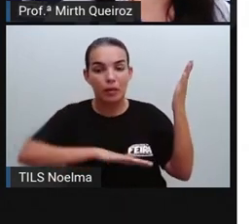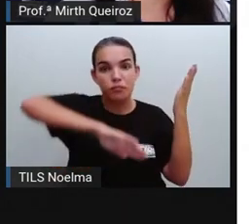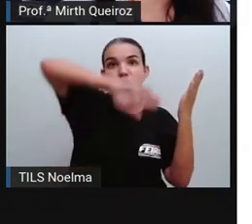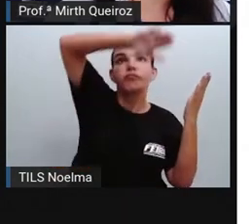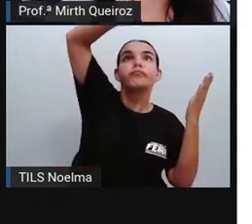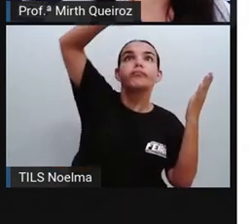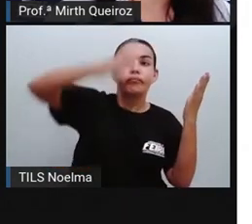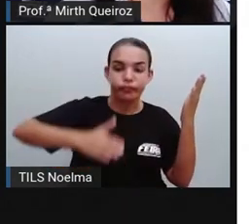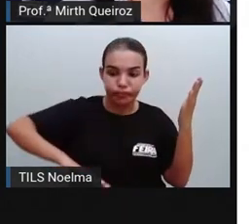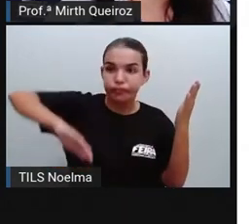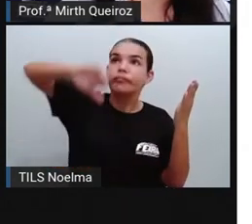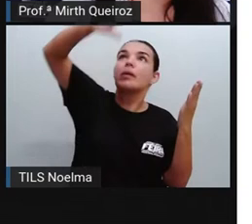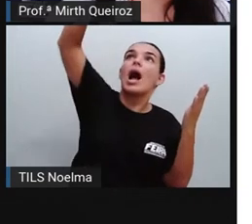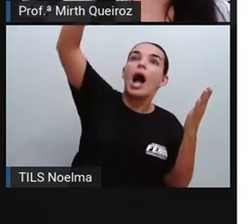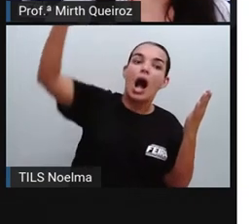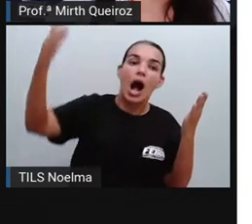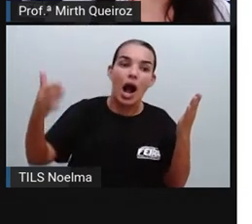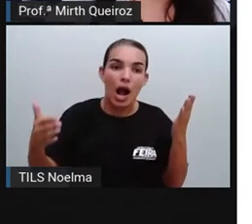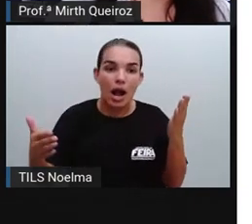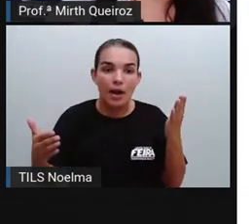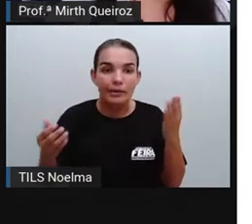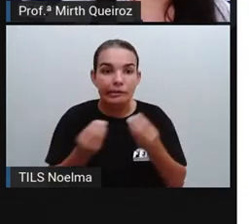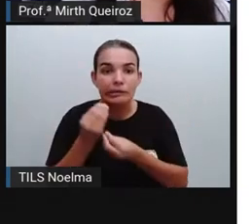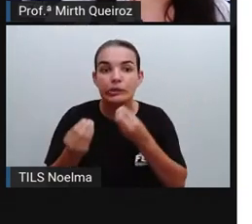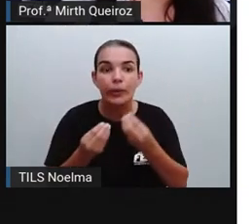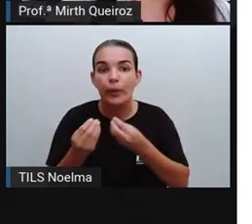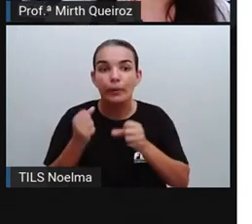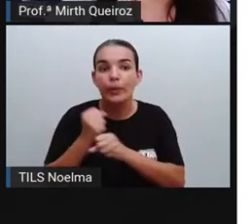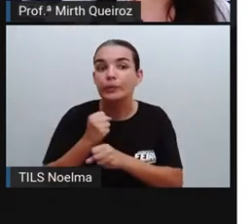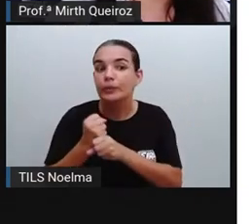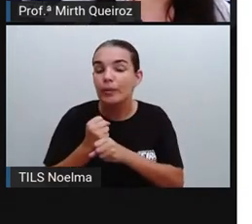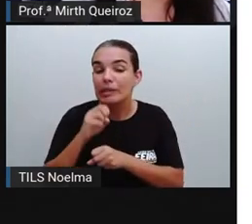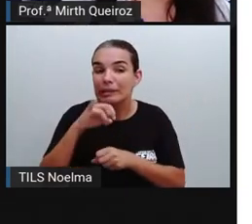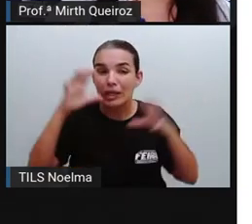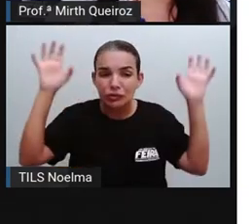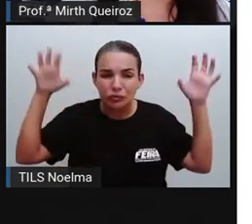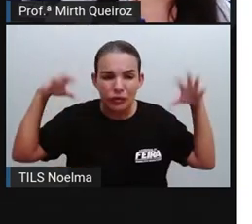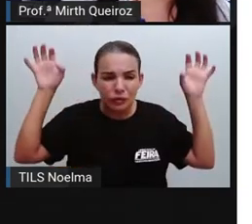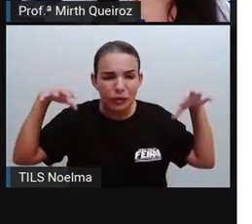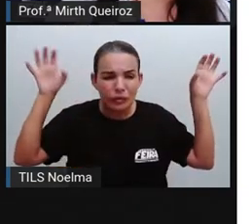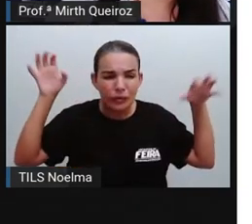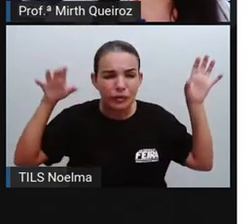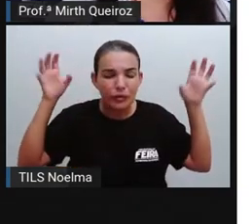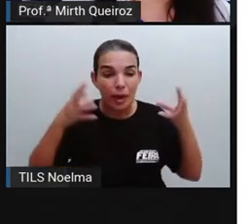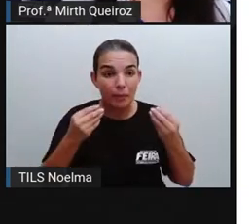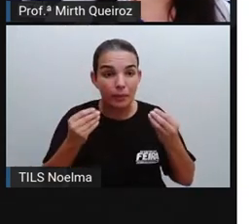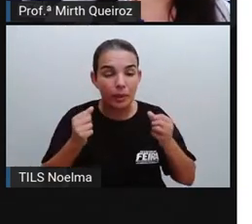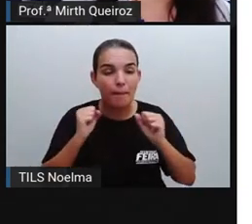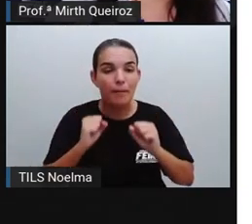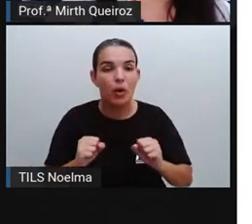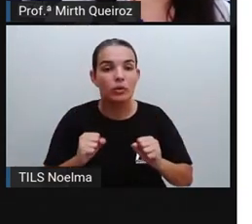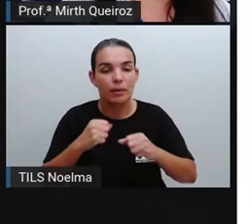em grandes alturas ali nos morros, né, e com as chuvas pode causar aí esse desmoronamento, né,